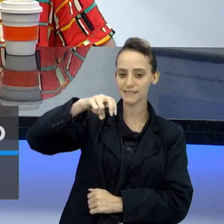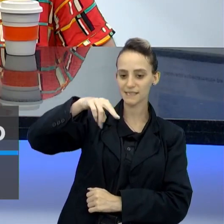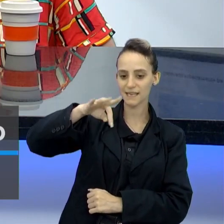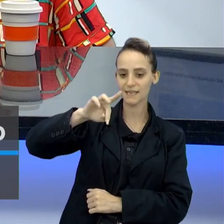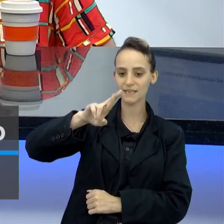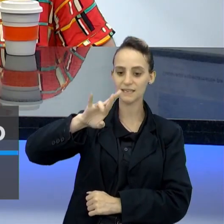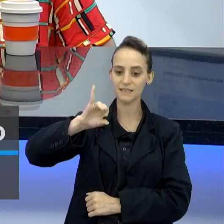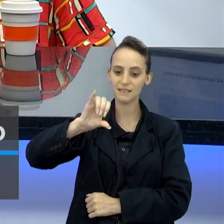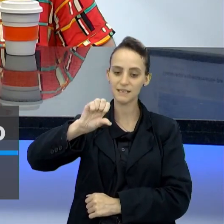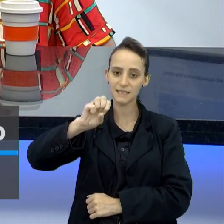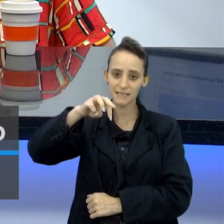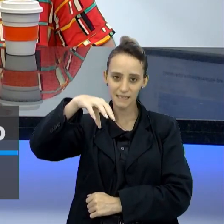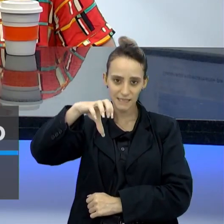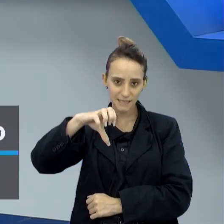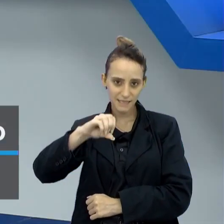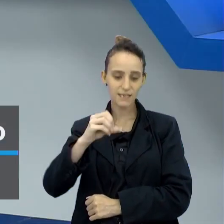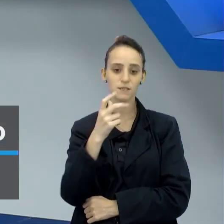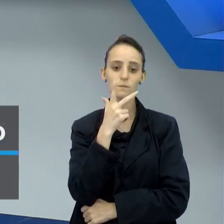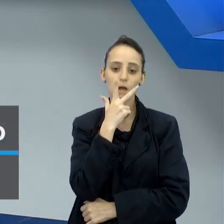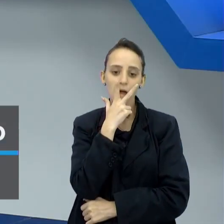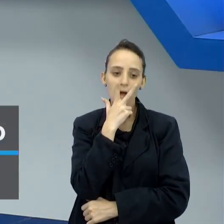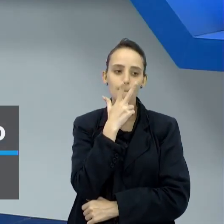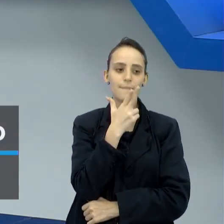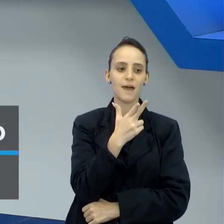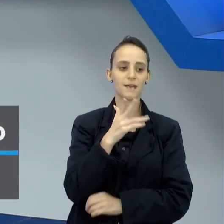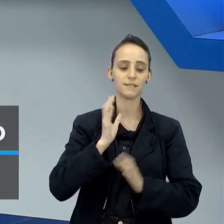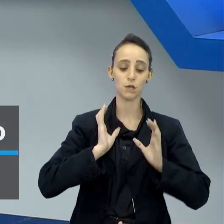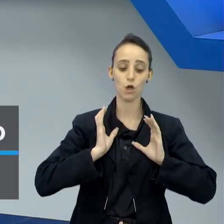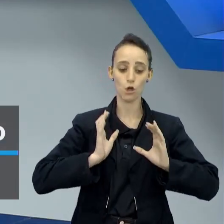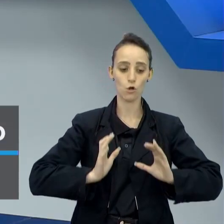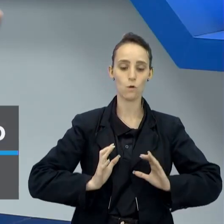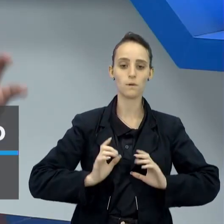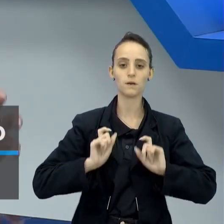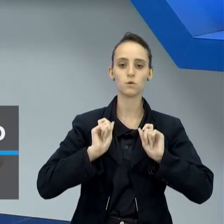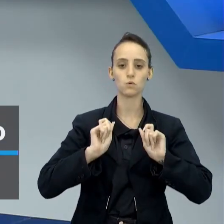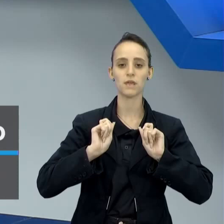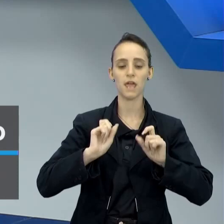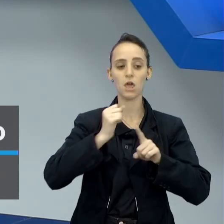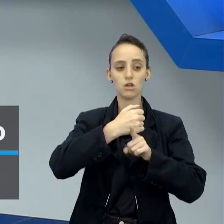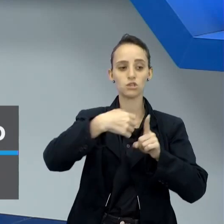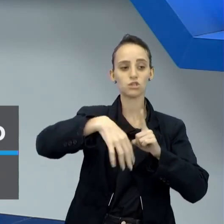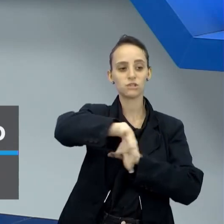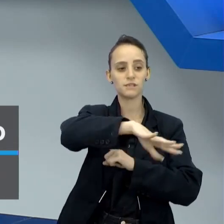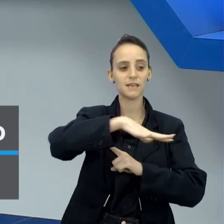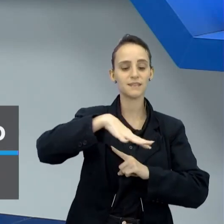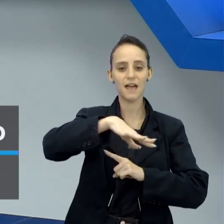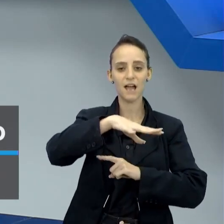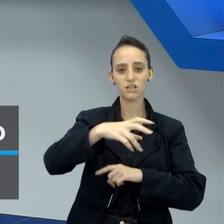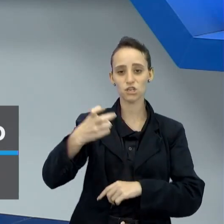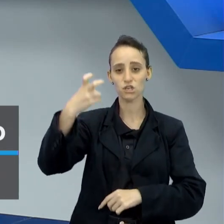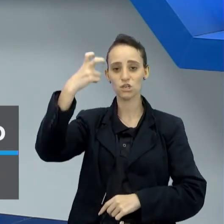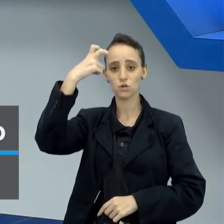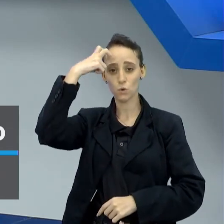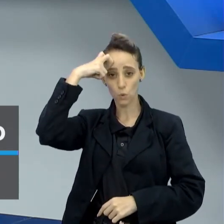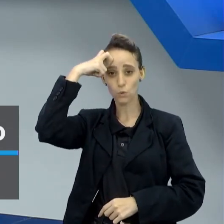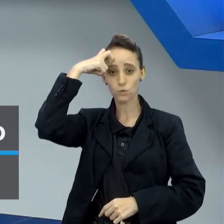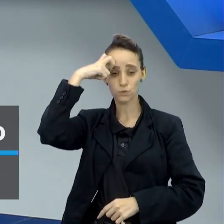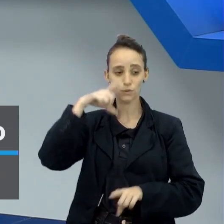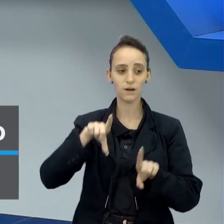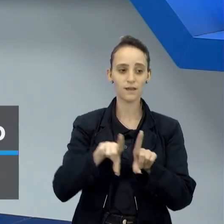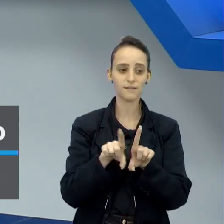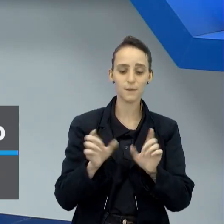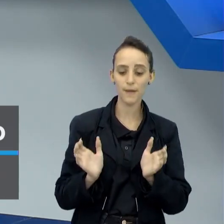essa postura de que uma determinada sociedade, uma determinada cultura, um determinado